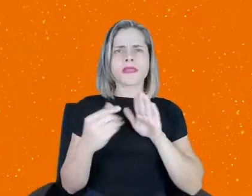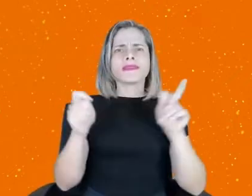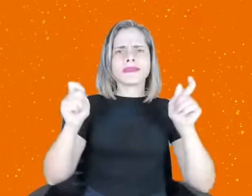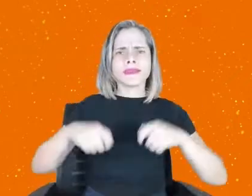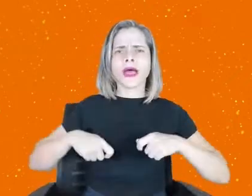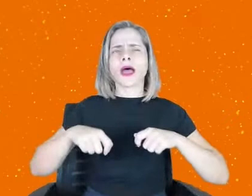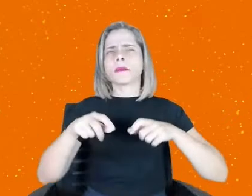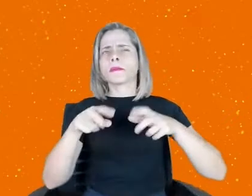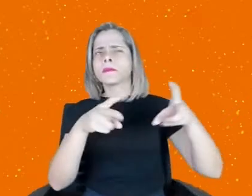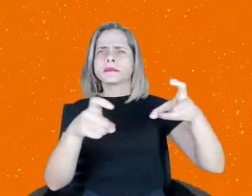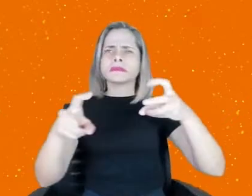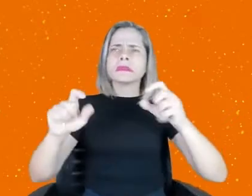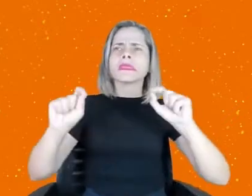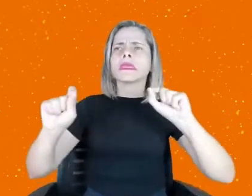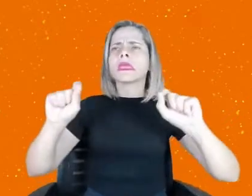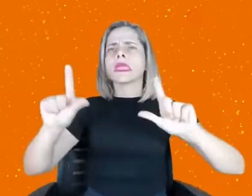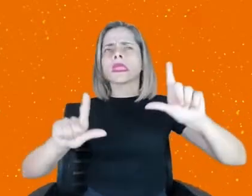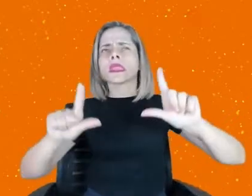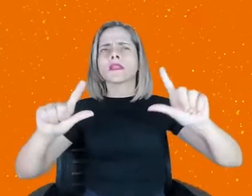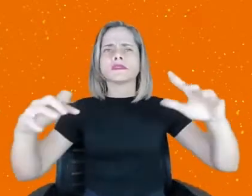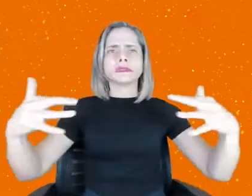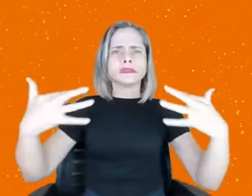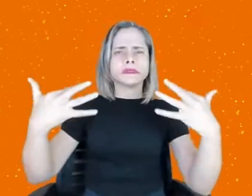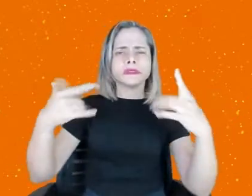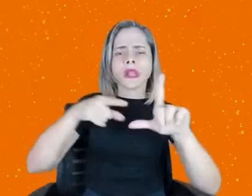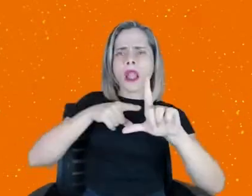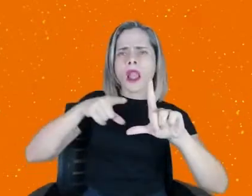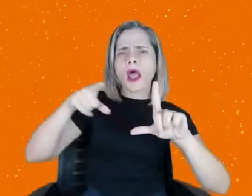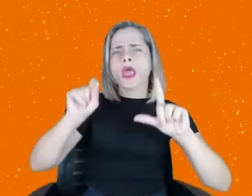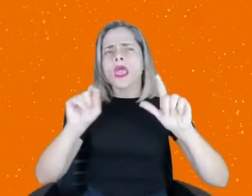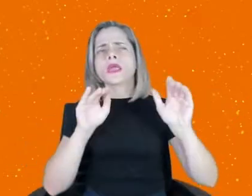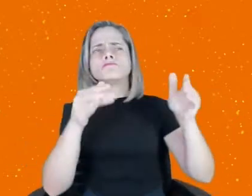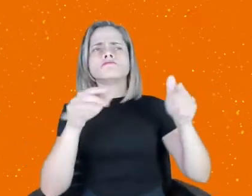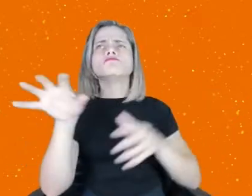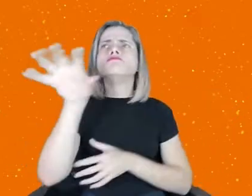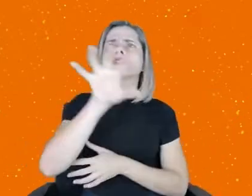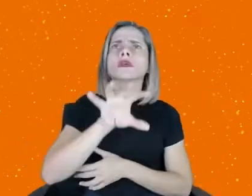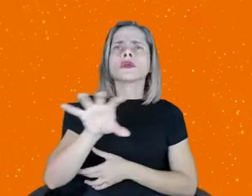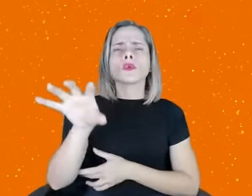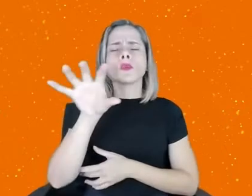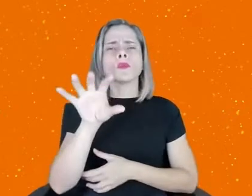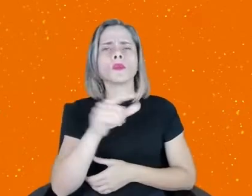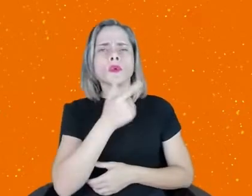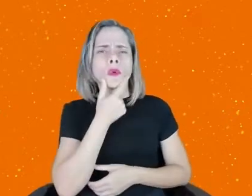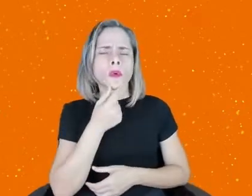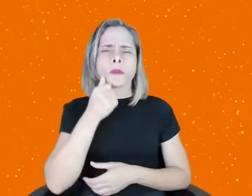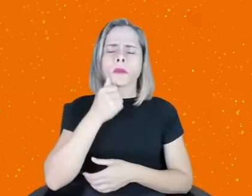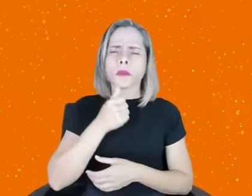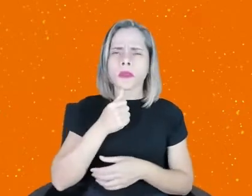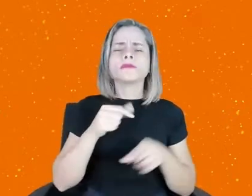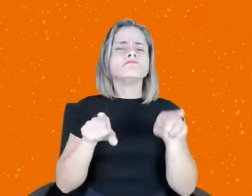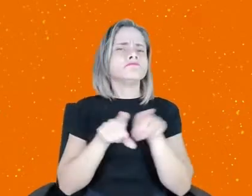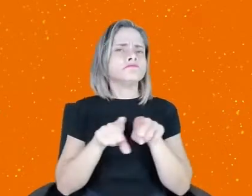entendimento mais claro você consegue ter um direcionamento do target você consegue ter um direcionamento de retargeting de acordo com a